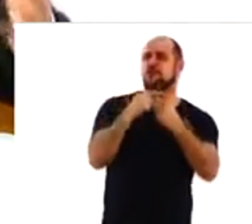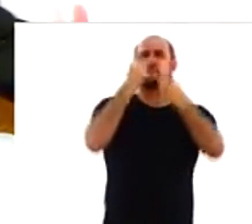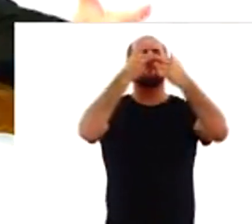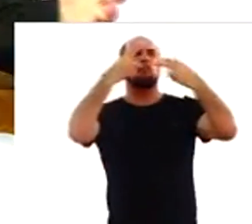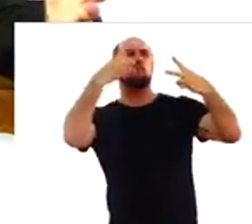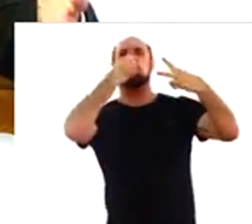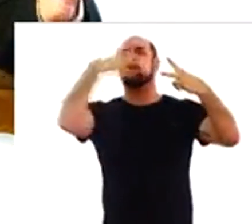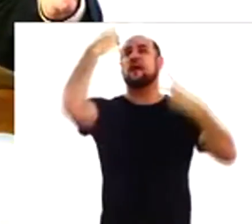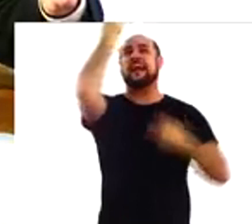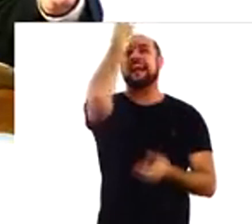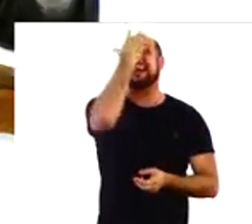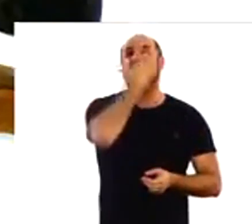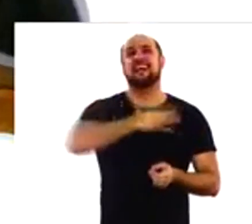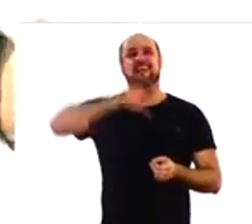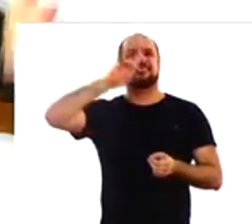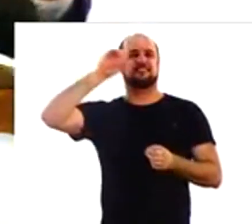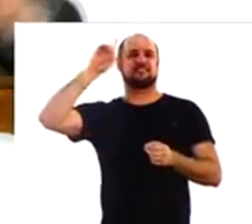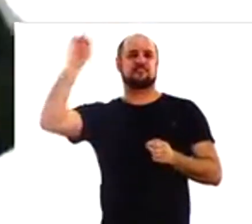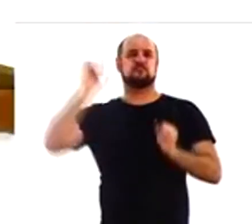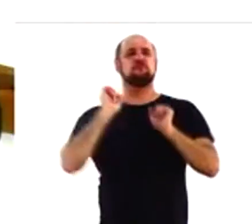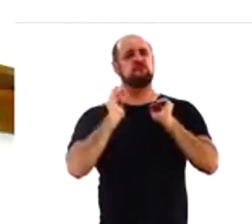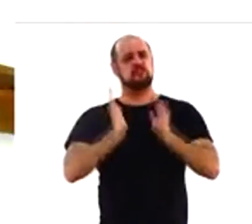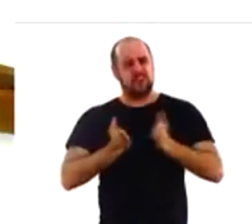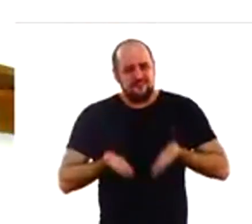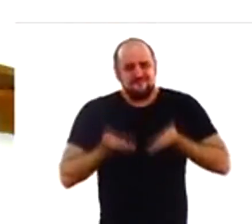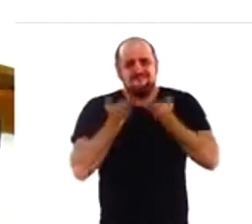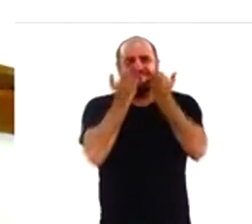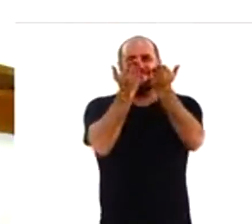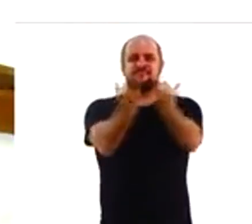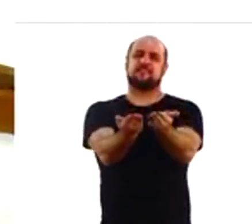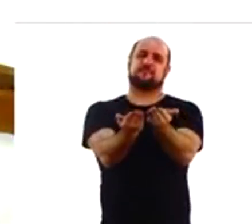da graça foram disponibilizados